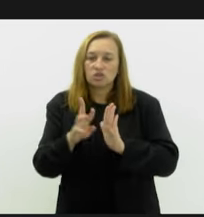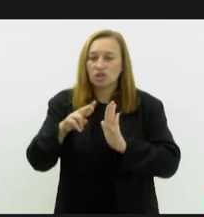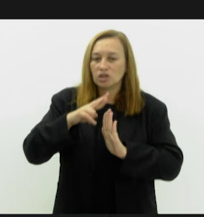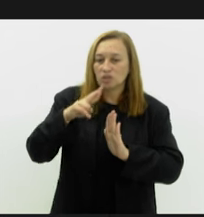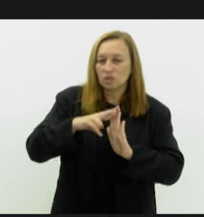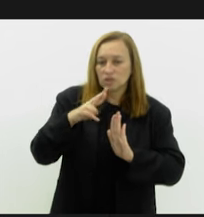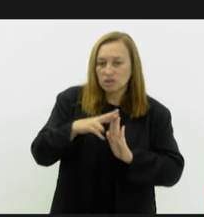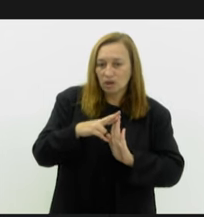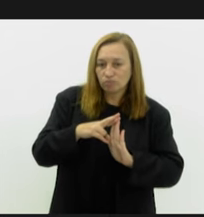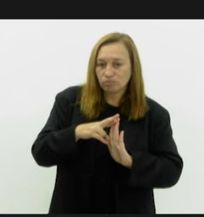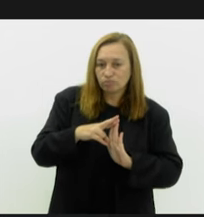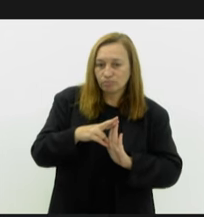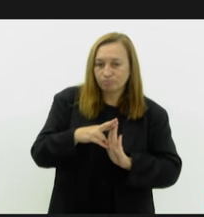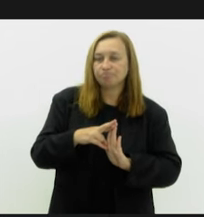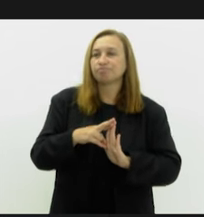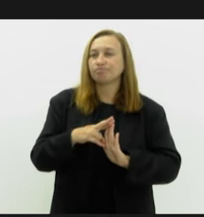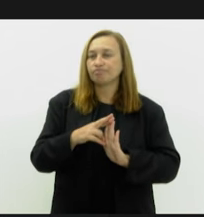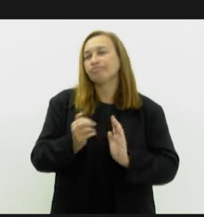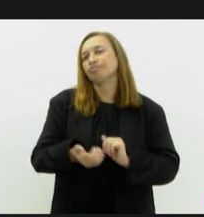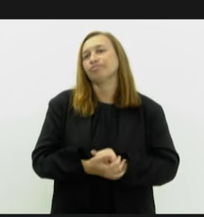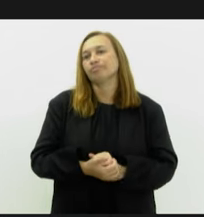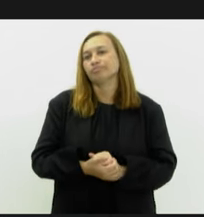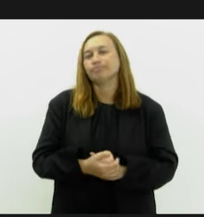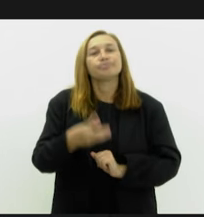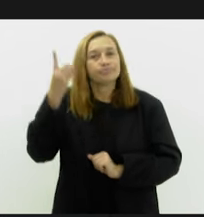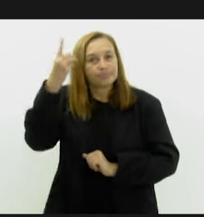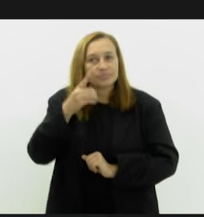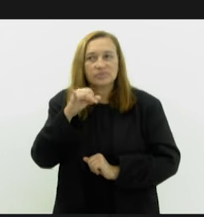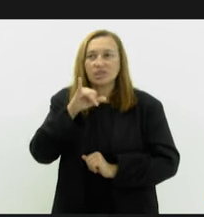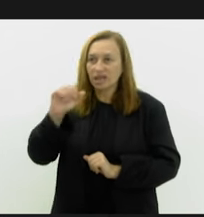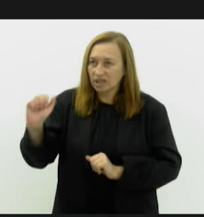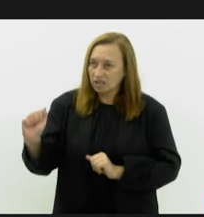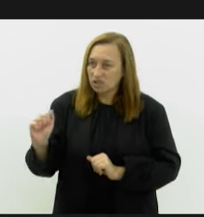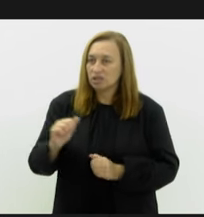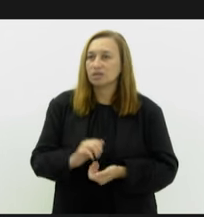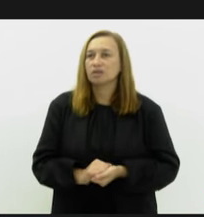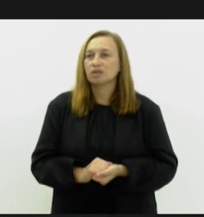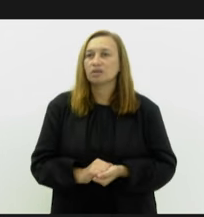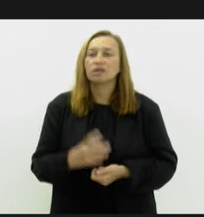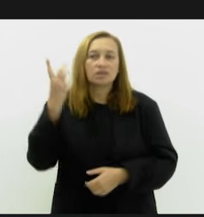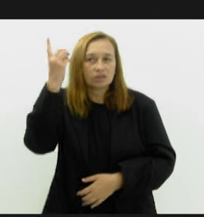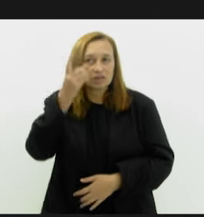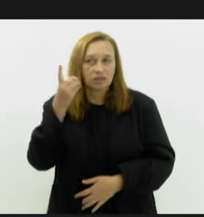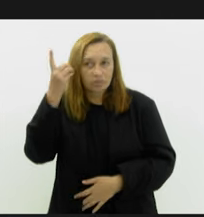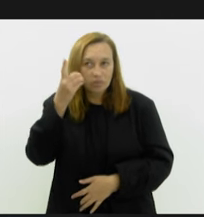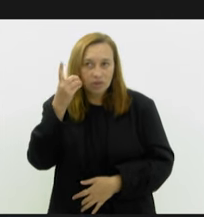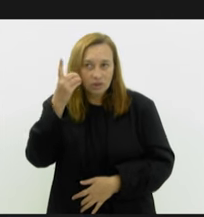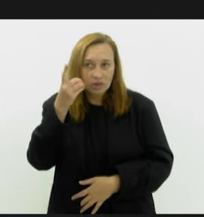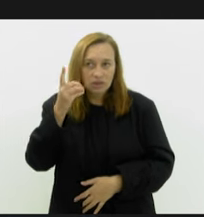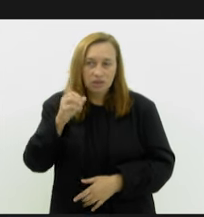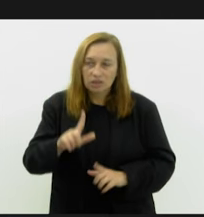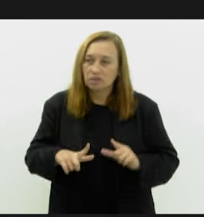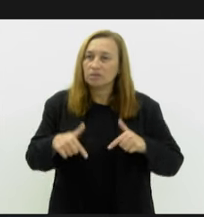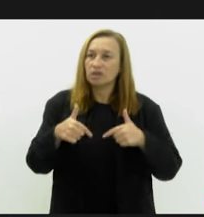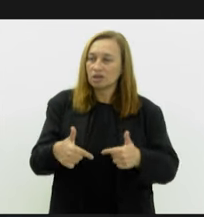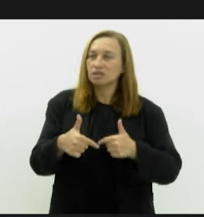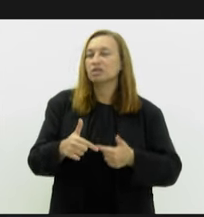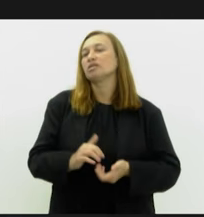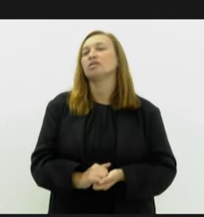resolução por parte da deputada Índia Armelau, uma deputada muito atuante.